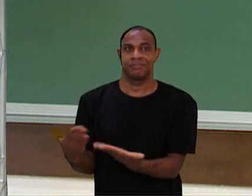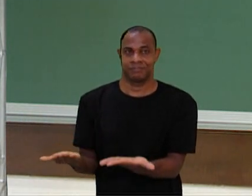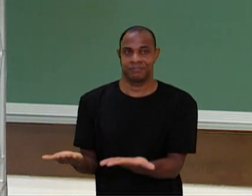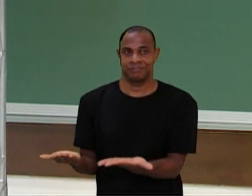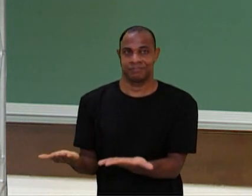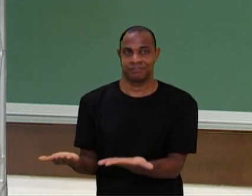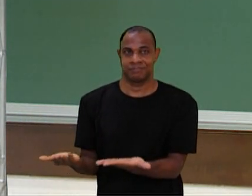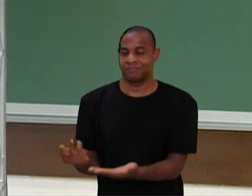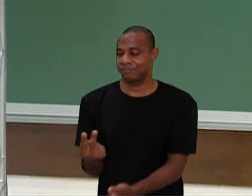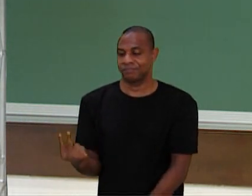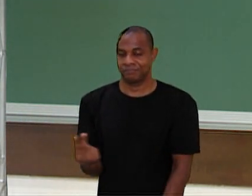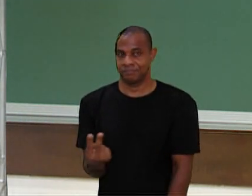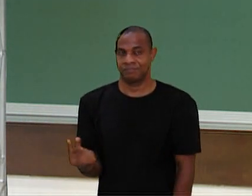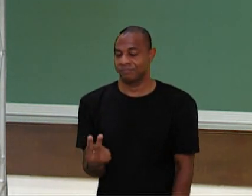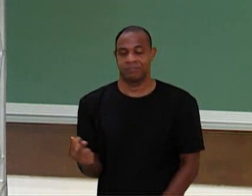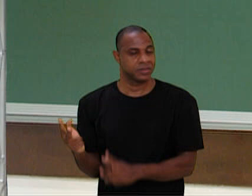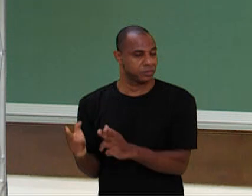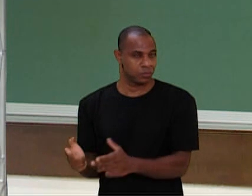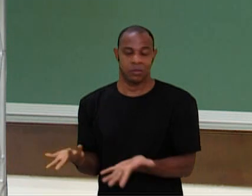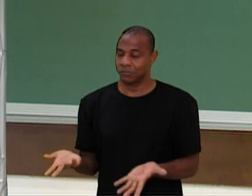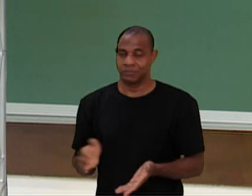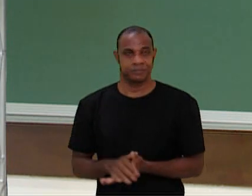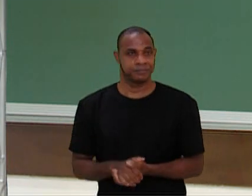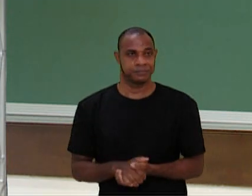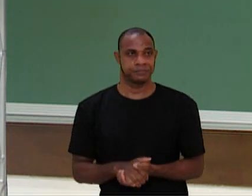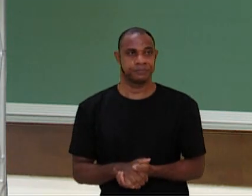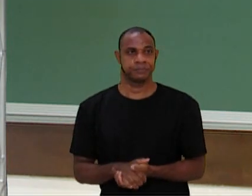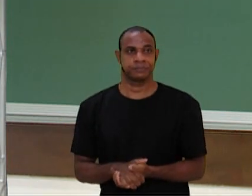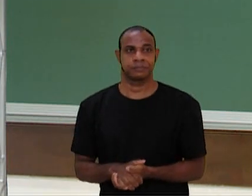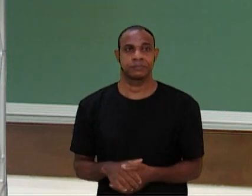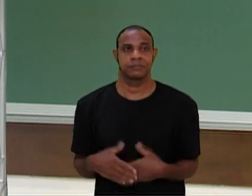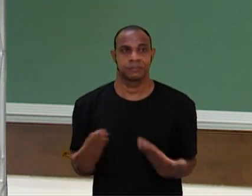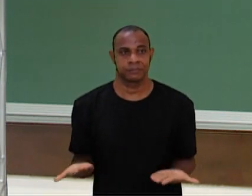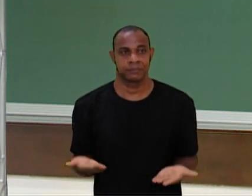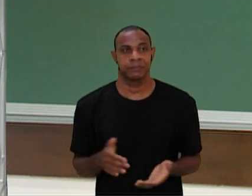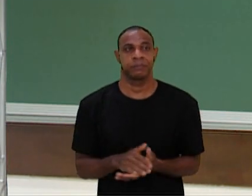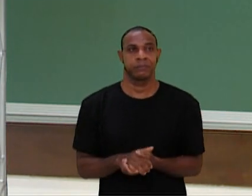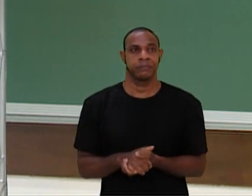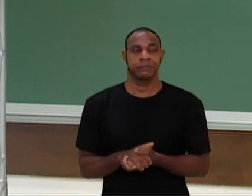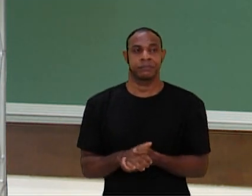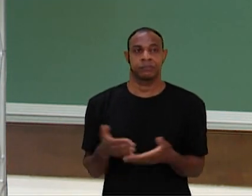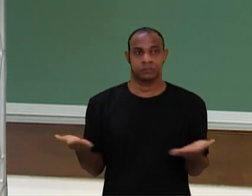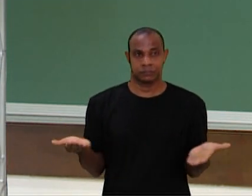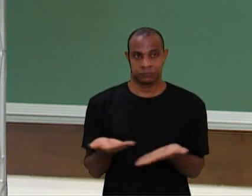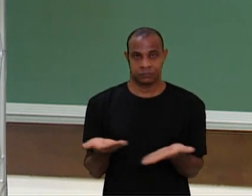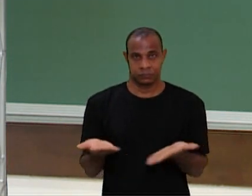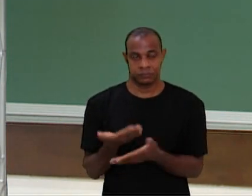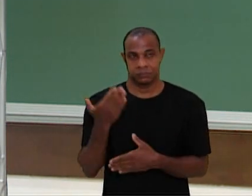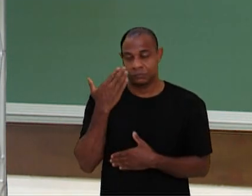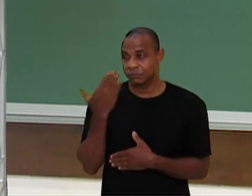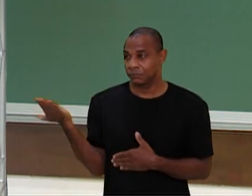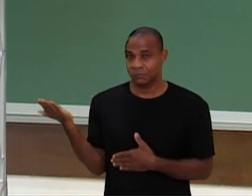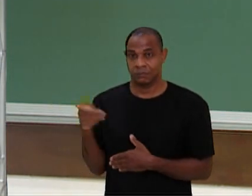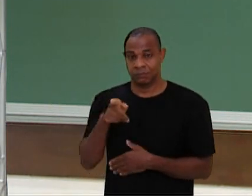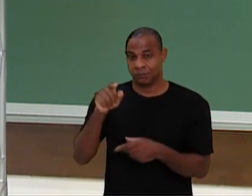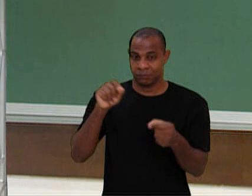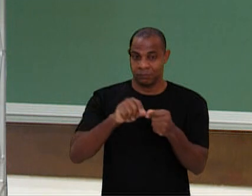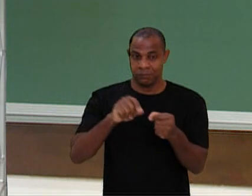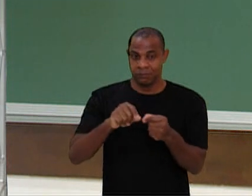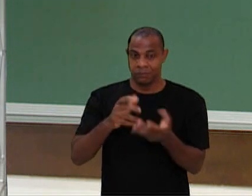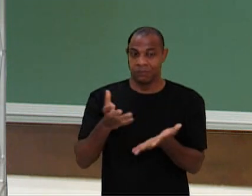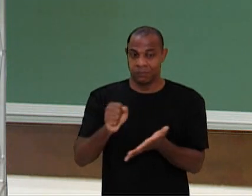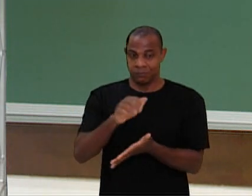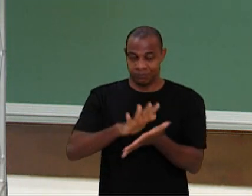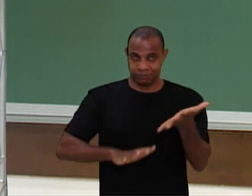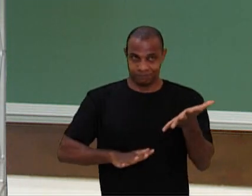que ambos os lados vão ser iguais. Beleza? Vamos lá, meus queridos. Agora aqui eu vou deixar para vocês resolver um exercício sobre